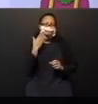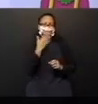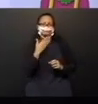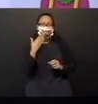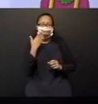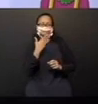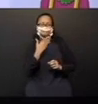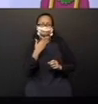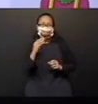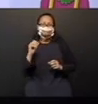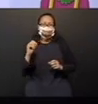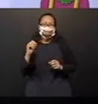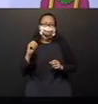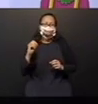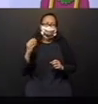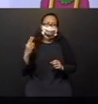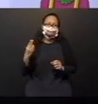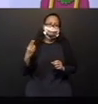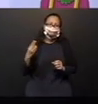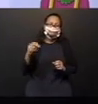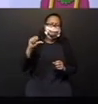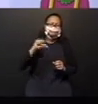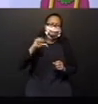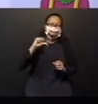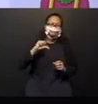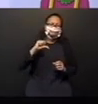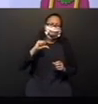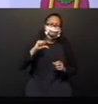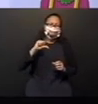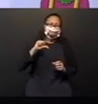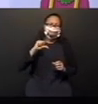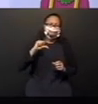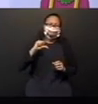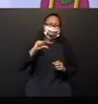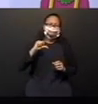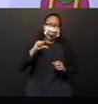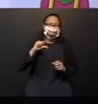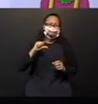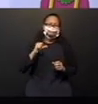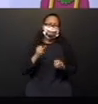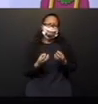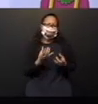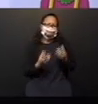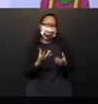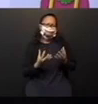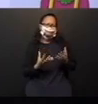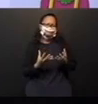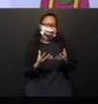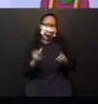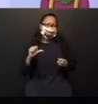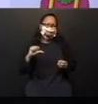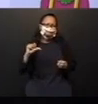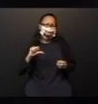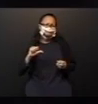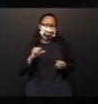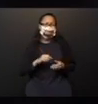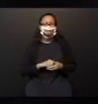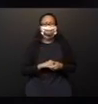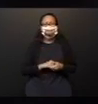Uma torta ruim? A torta queimada? Ai, que horror! Mas podia ser, né?